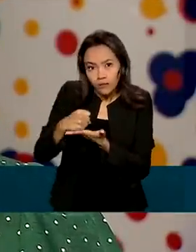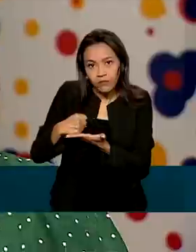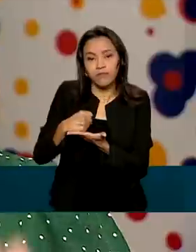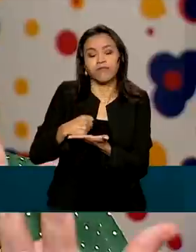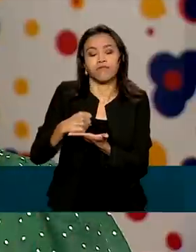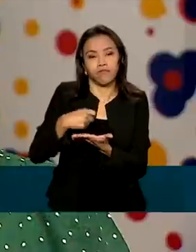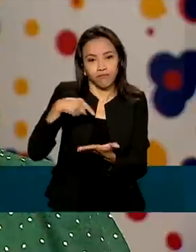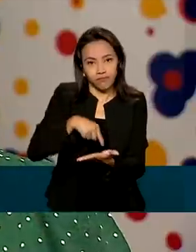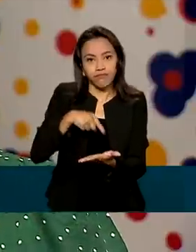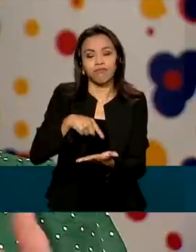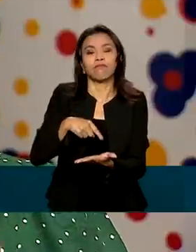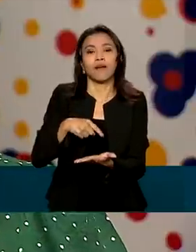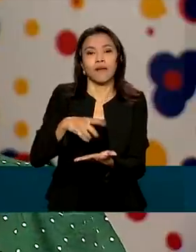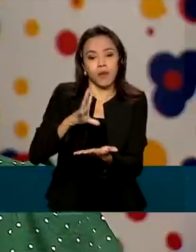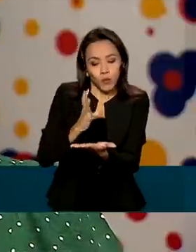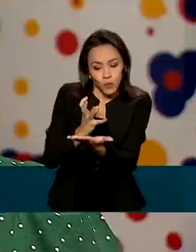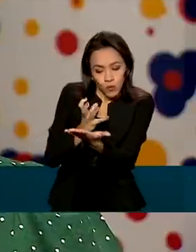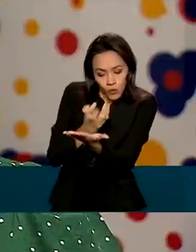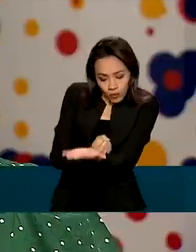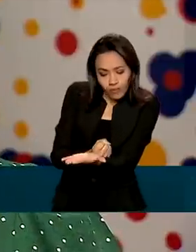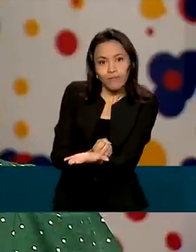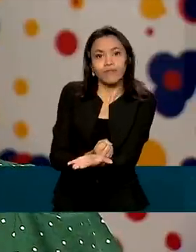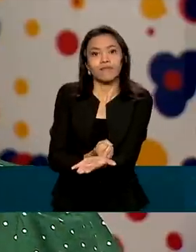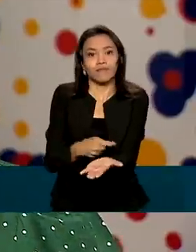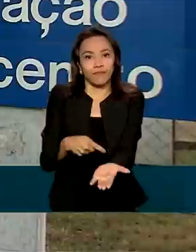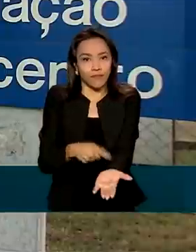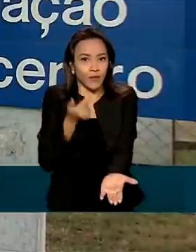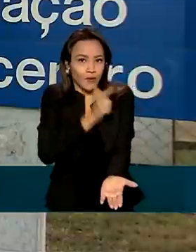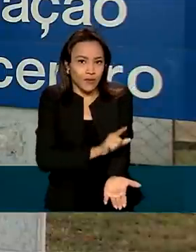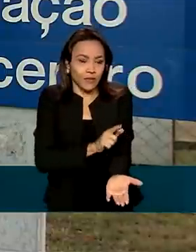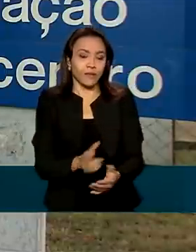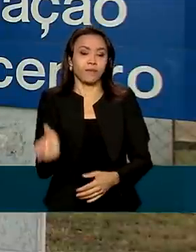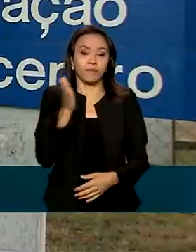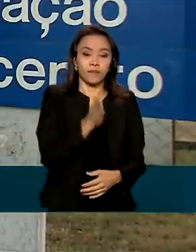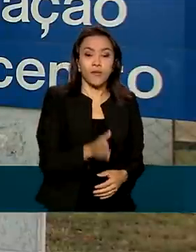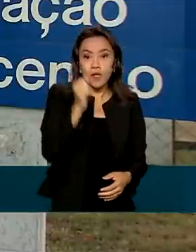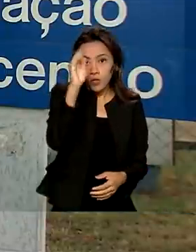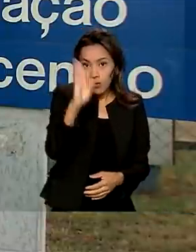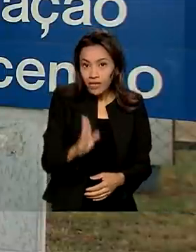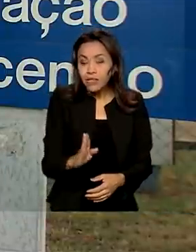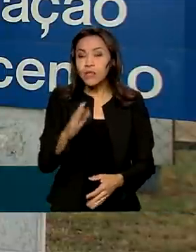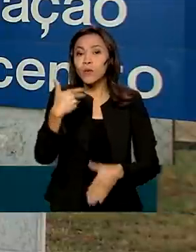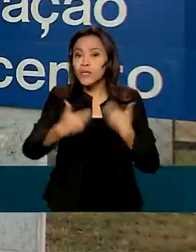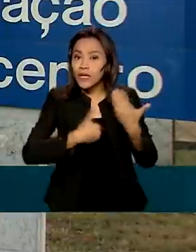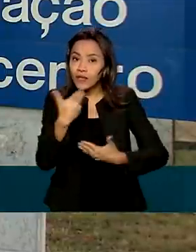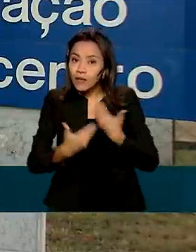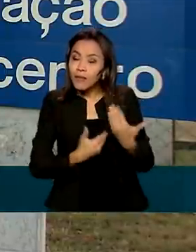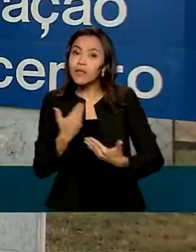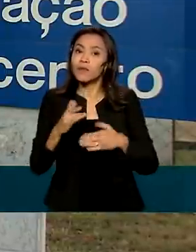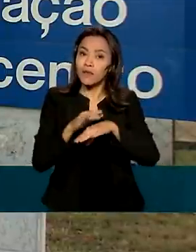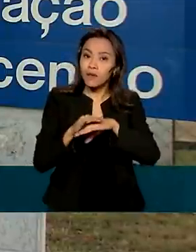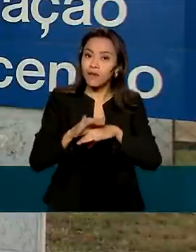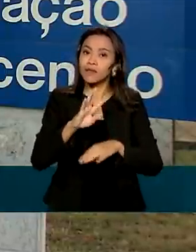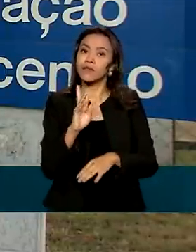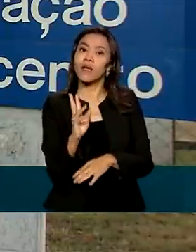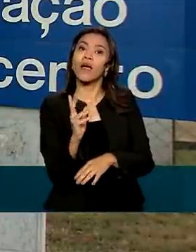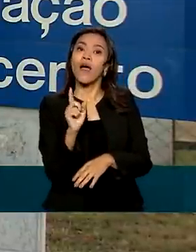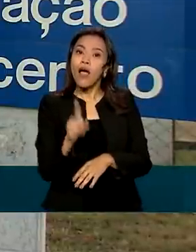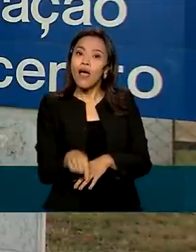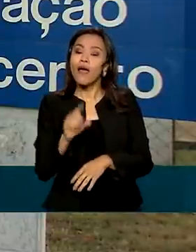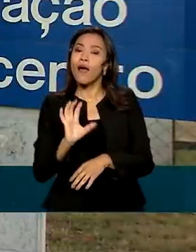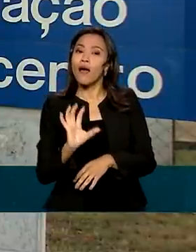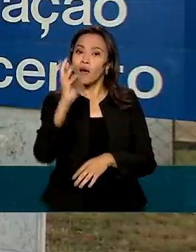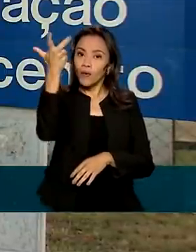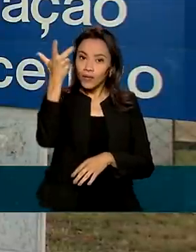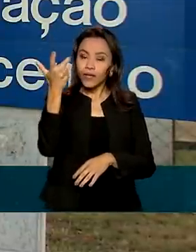demanda para que eu restaure a minha coagulação. No Brasil, o tratamento da hemofilia é realizado praticamente